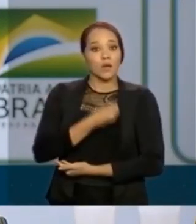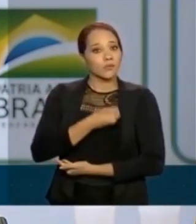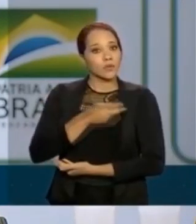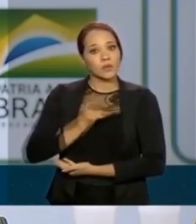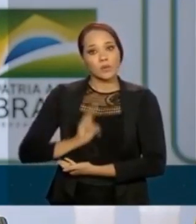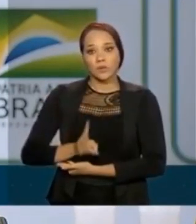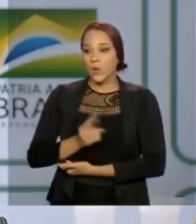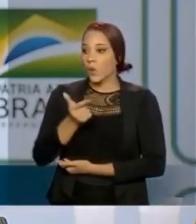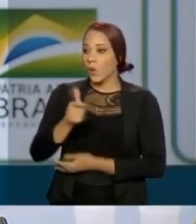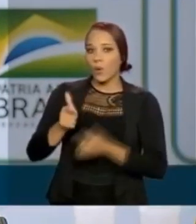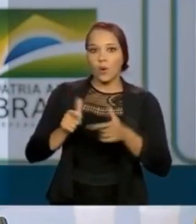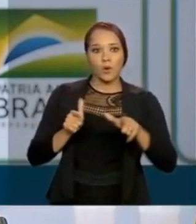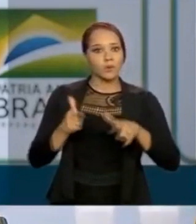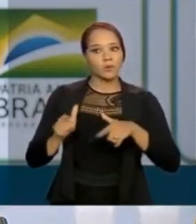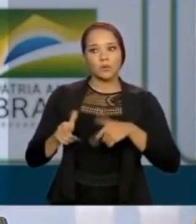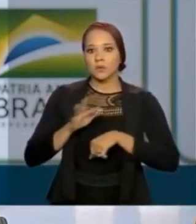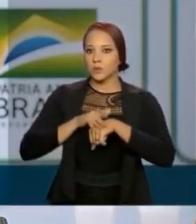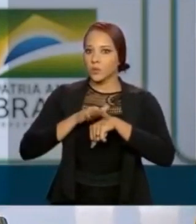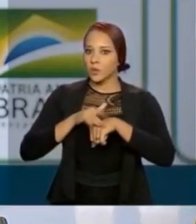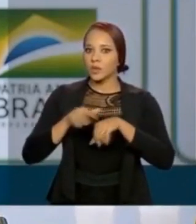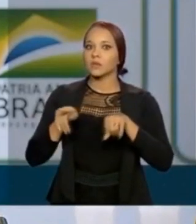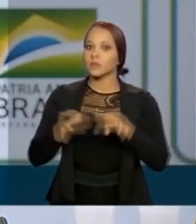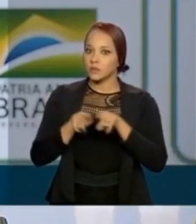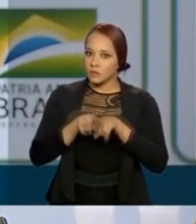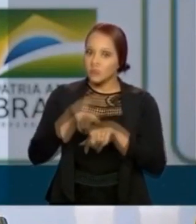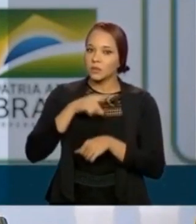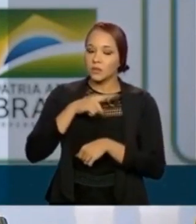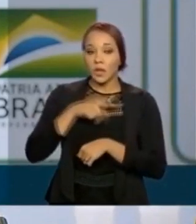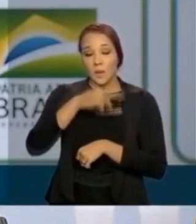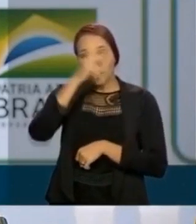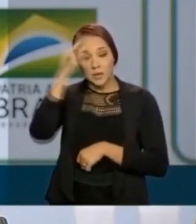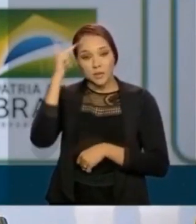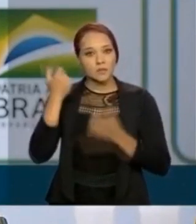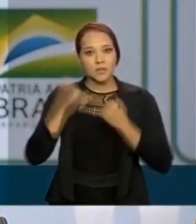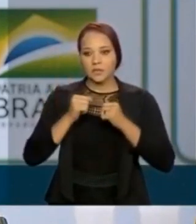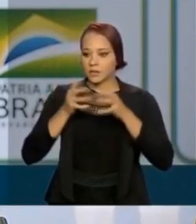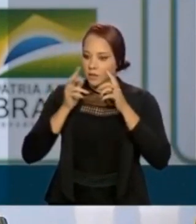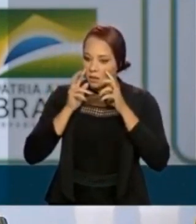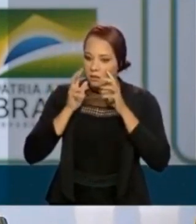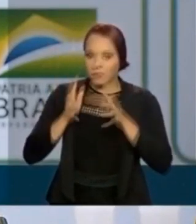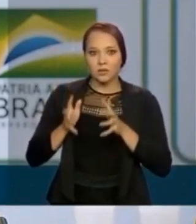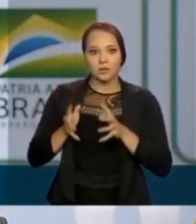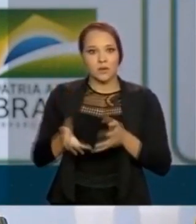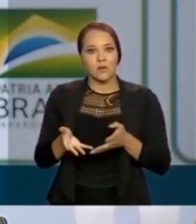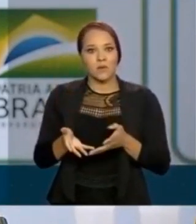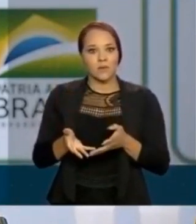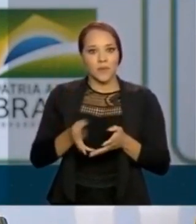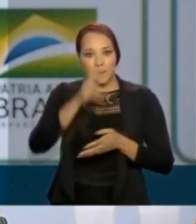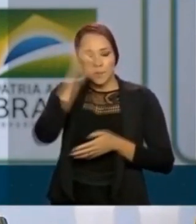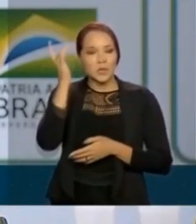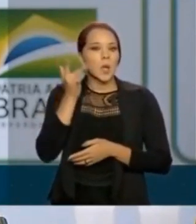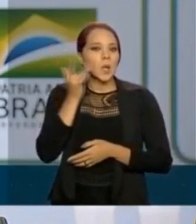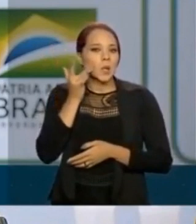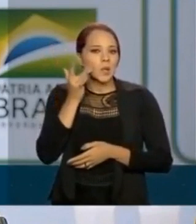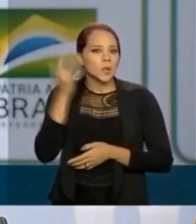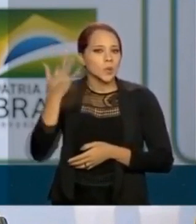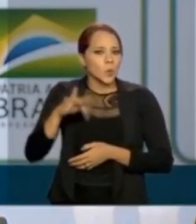juntos. Outras doenças acontecem. As pessoas têm que ser atendidas. As pessoas têm dor de